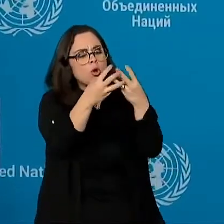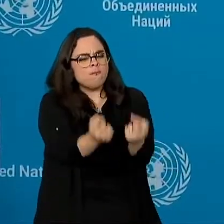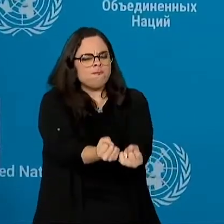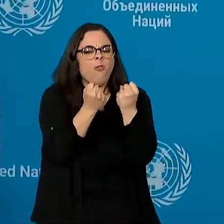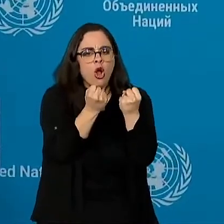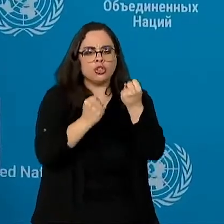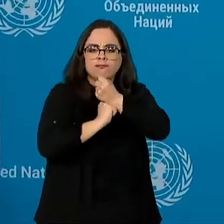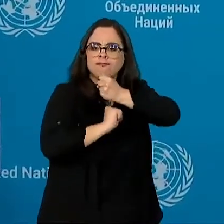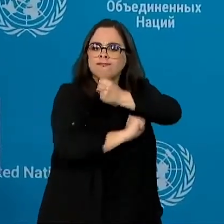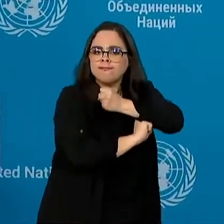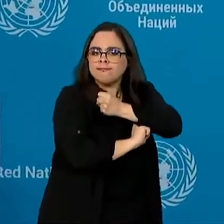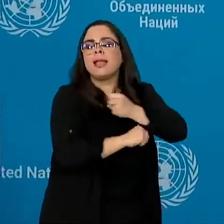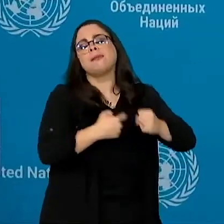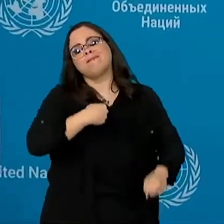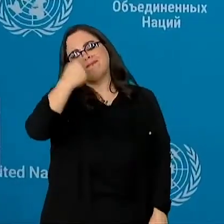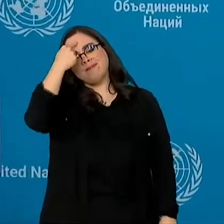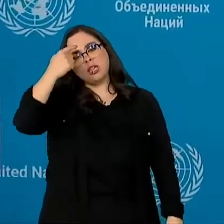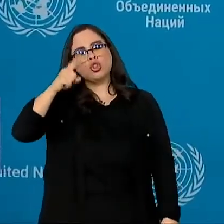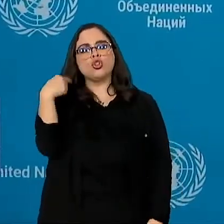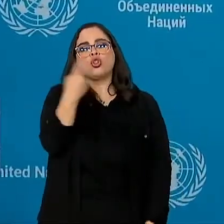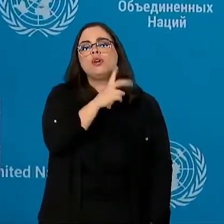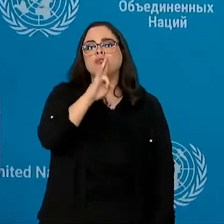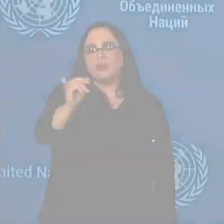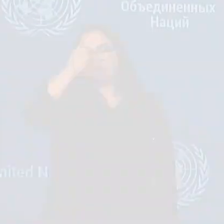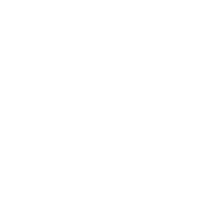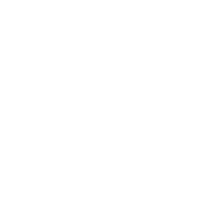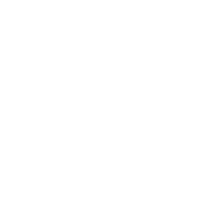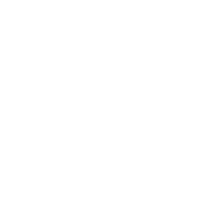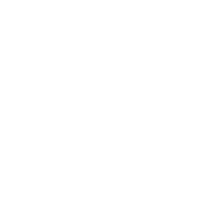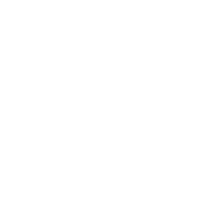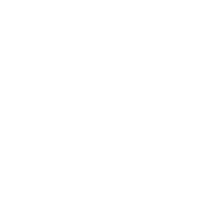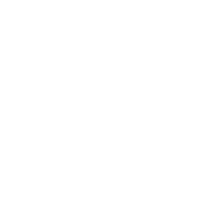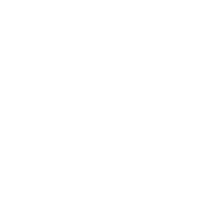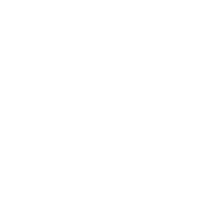gente poderia evitar muitos conflitos que tem hoje